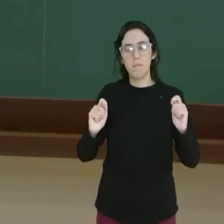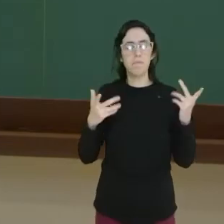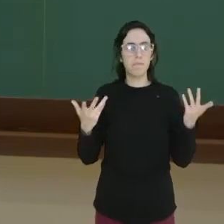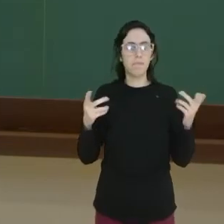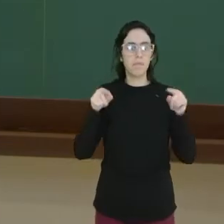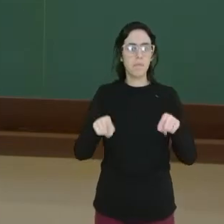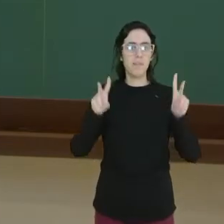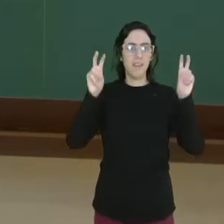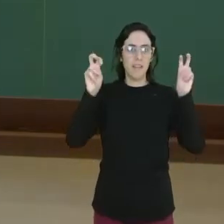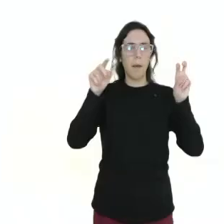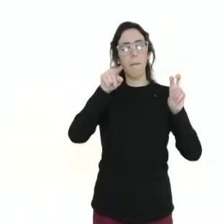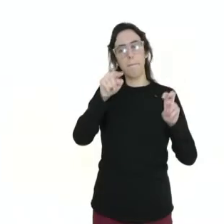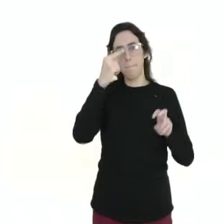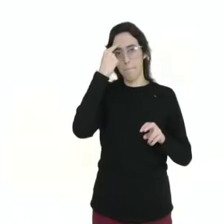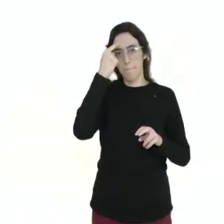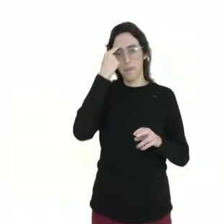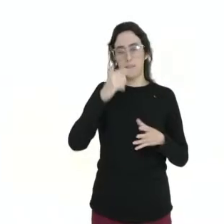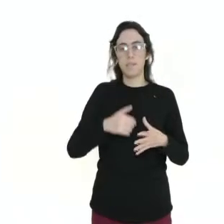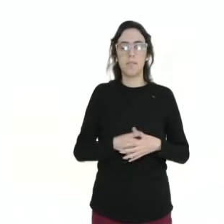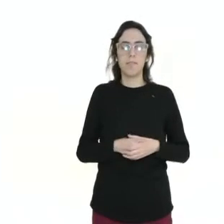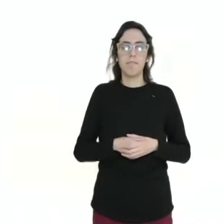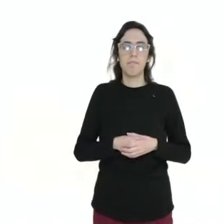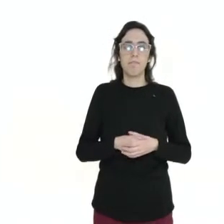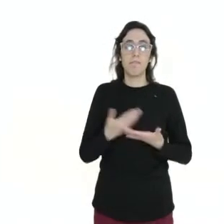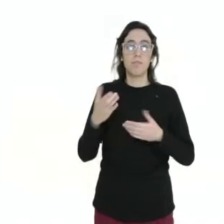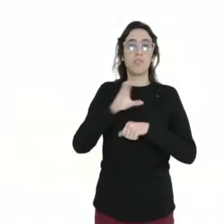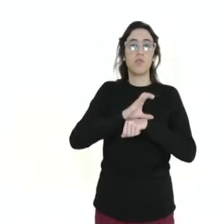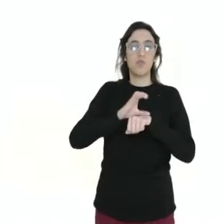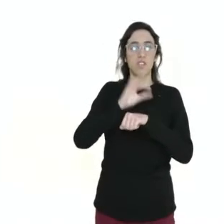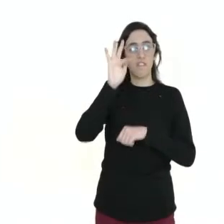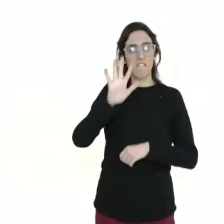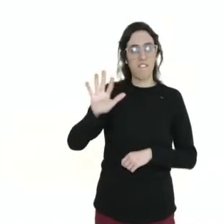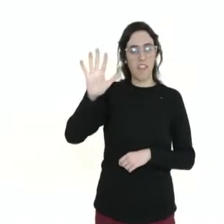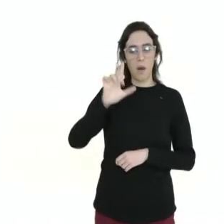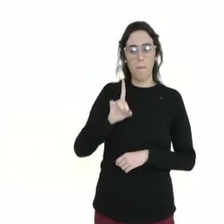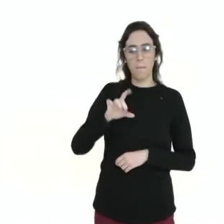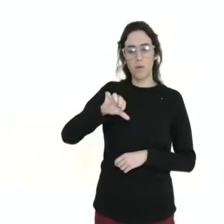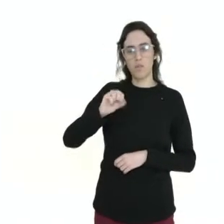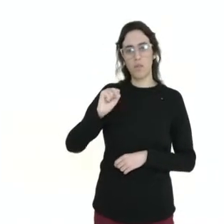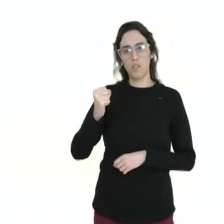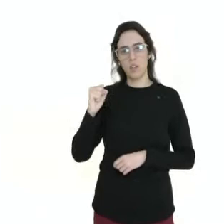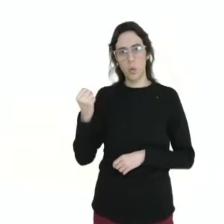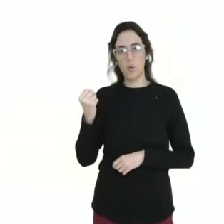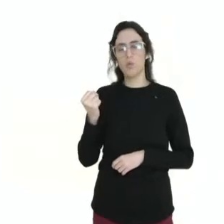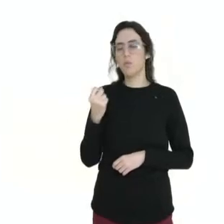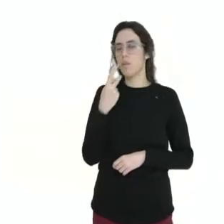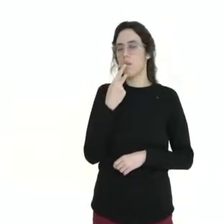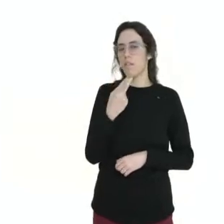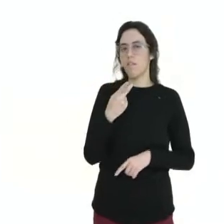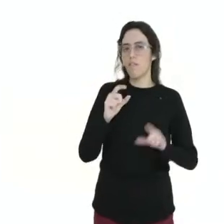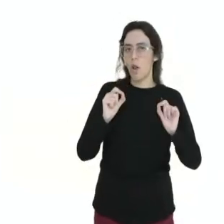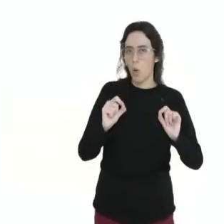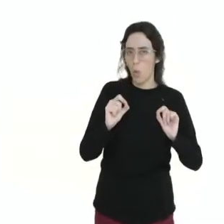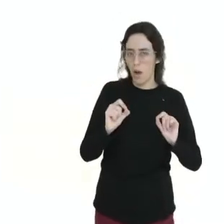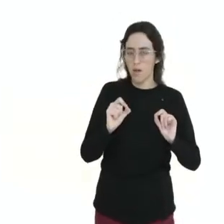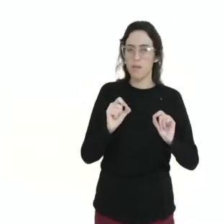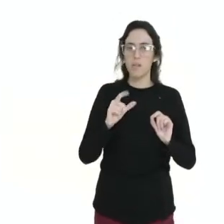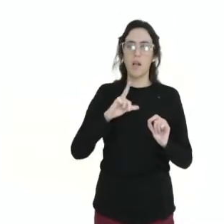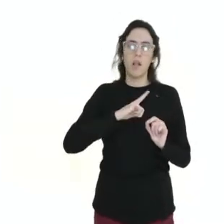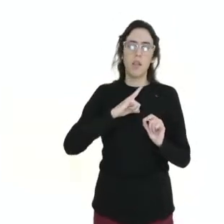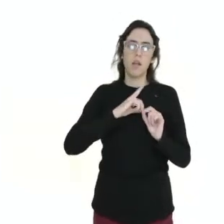você pode pensar o seguinte: de acordo com a Constituição Federal de 1988, carinhosamente conhecida